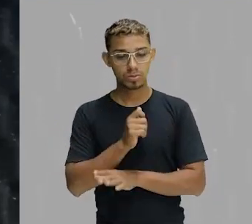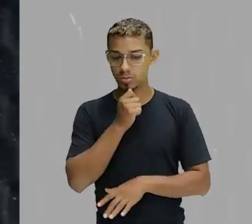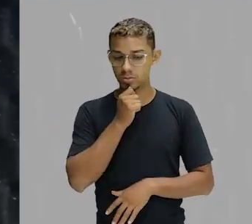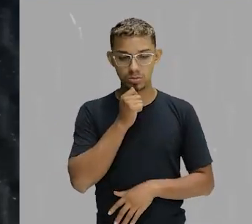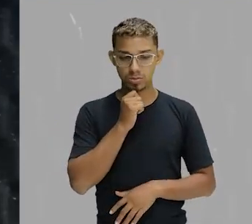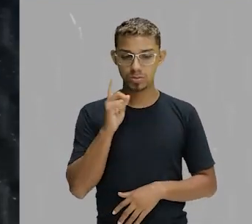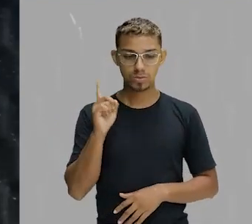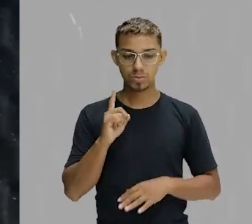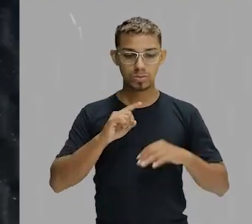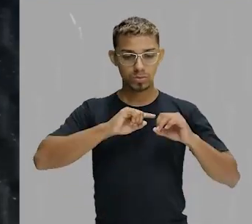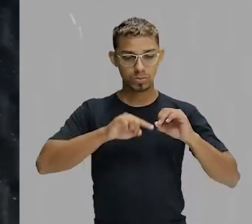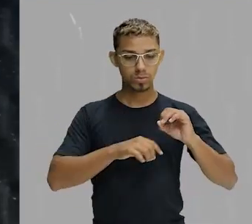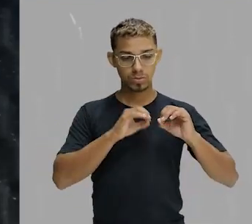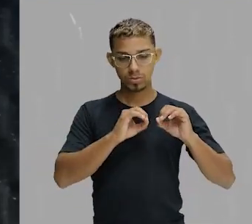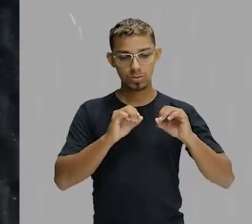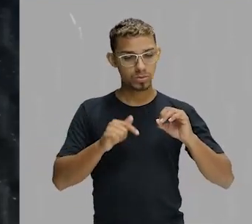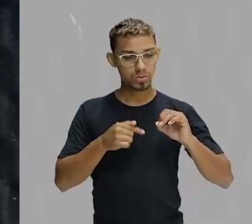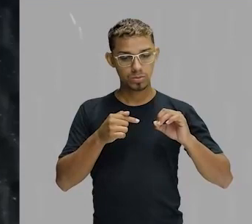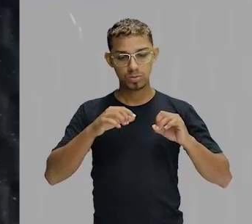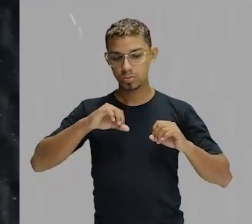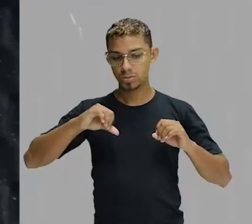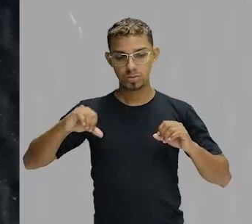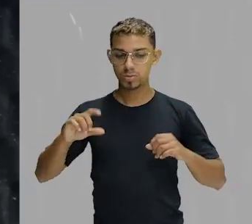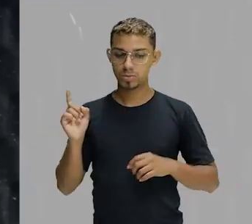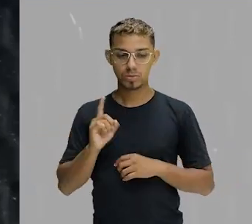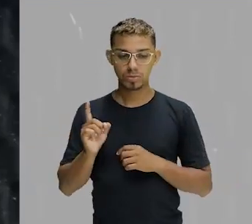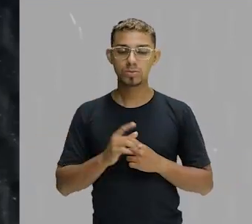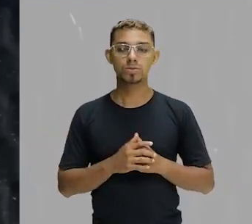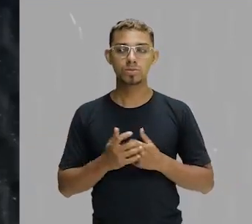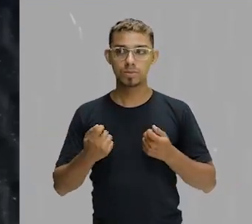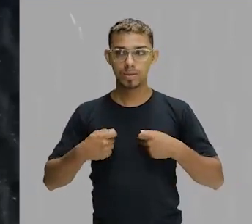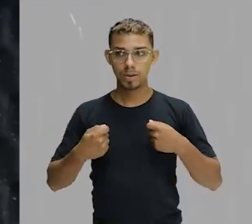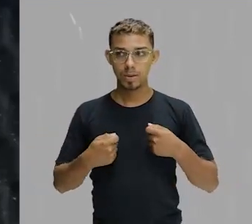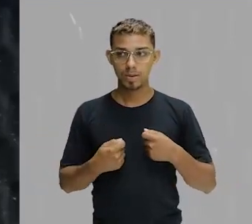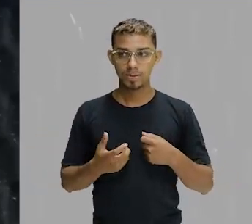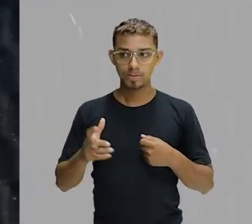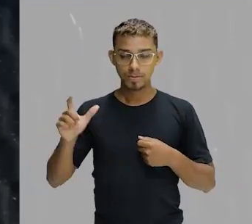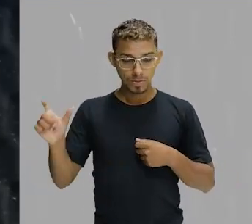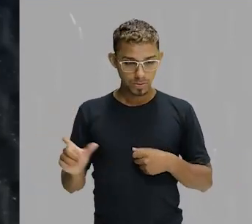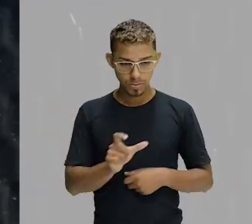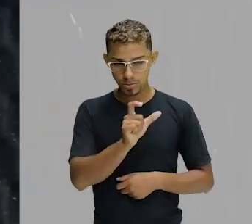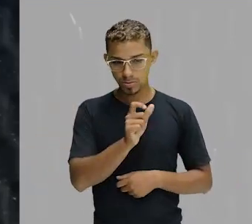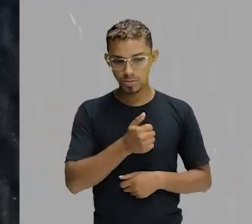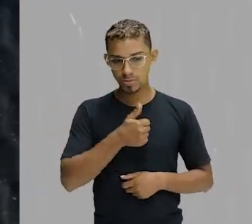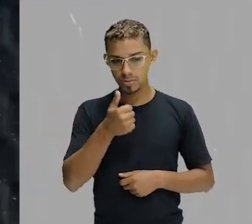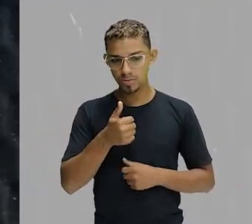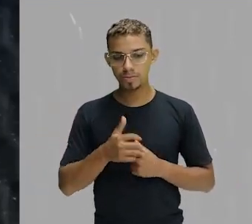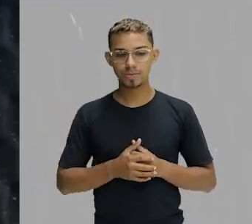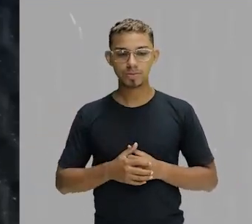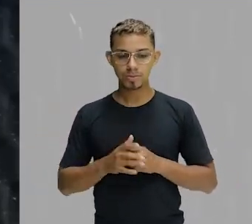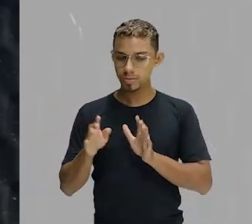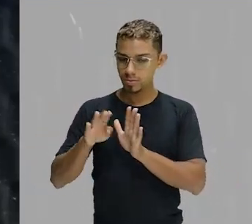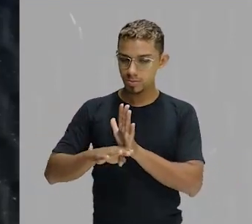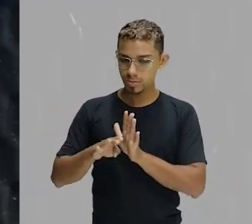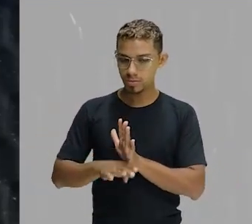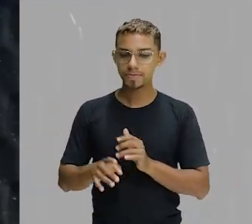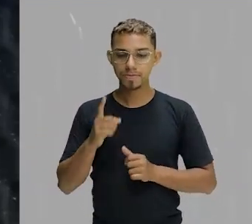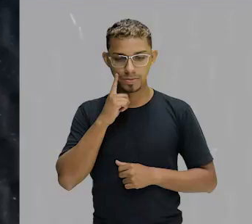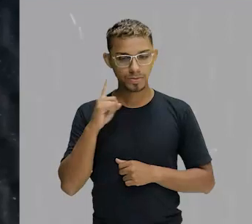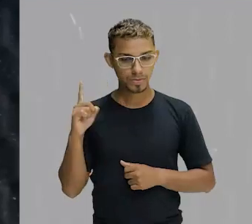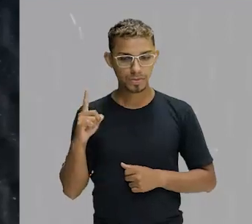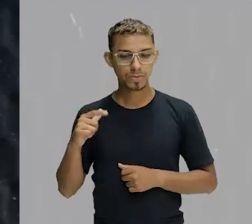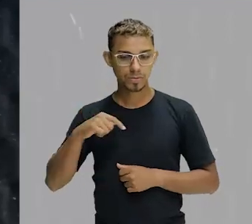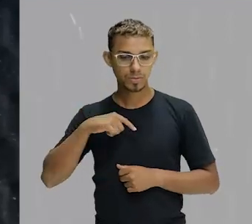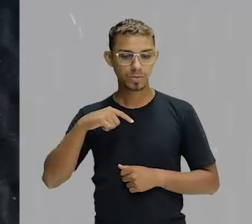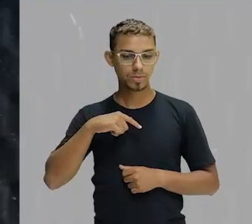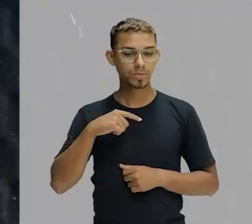no 1,0799, não acabou. Eu vou ter que passar aquele 1 lá para o segundo membro e fazer uma continha de menos. Perceba também que